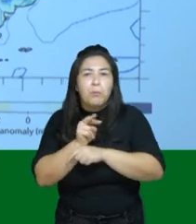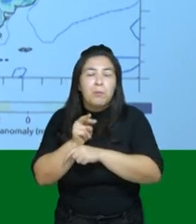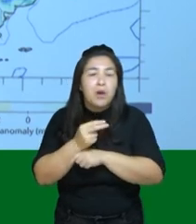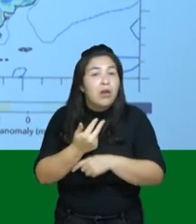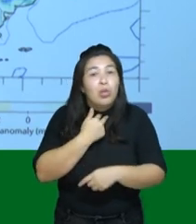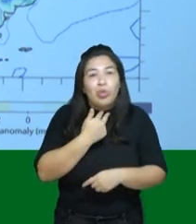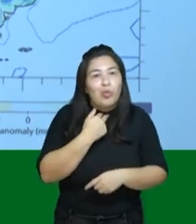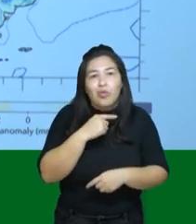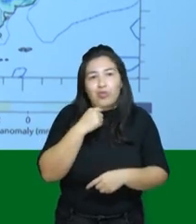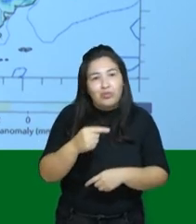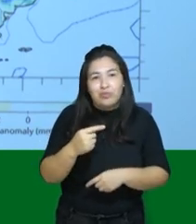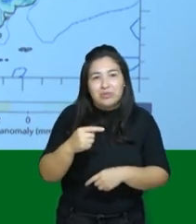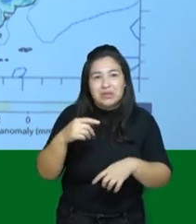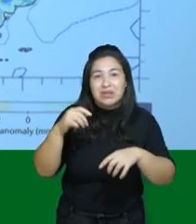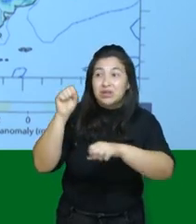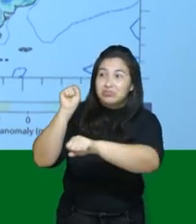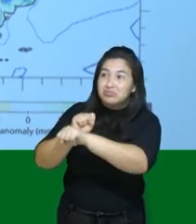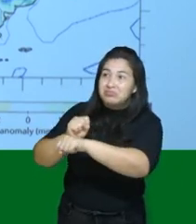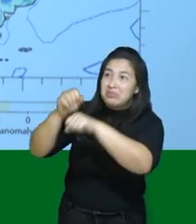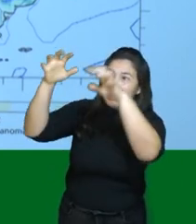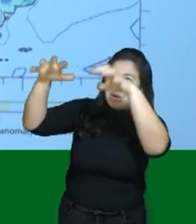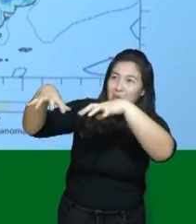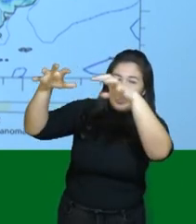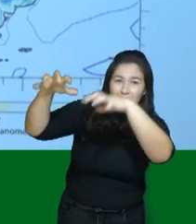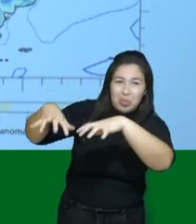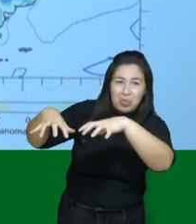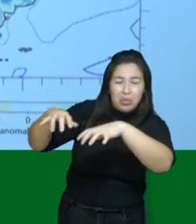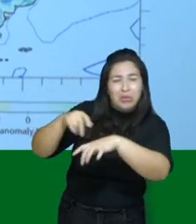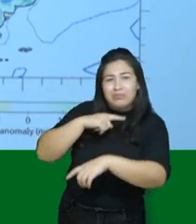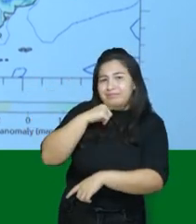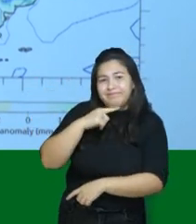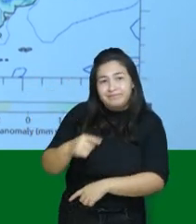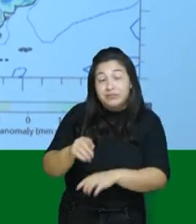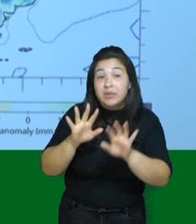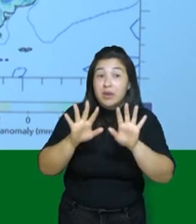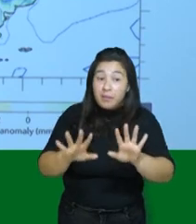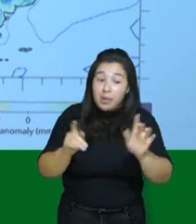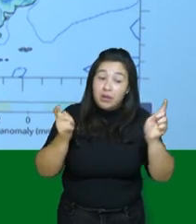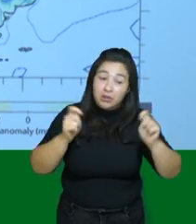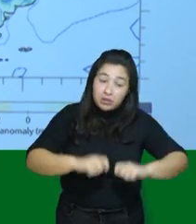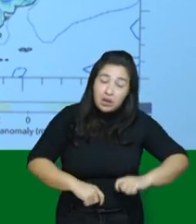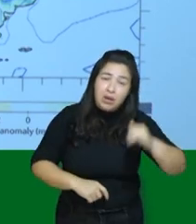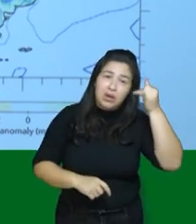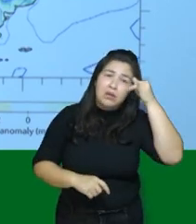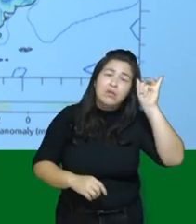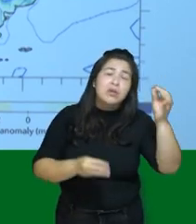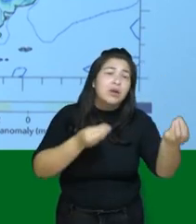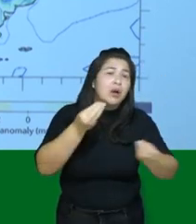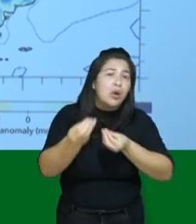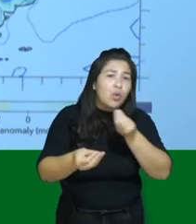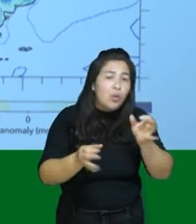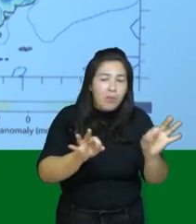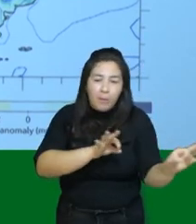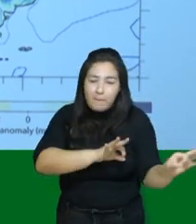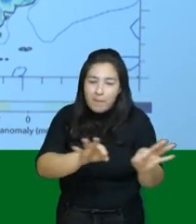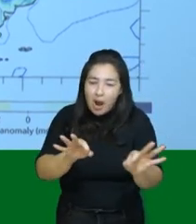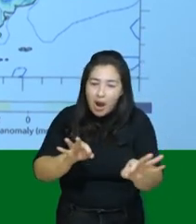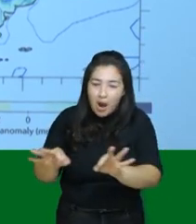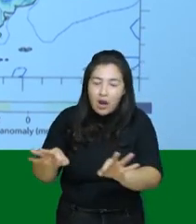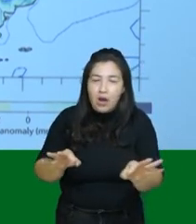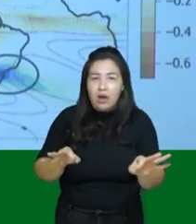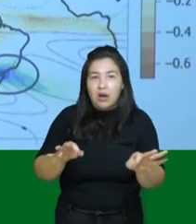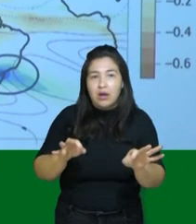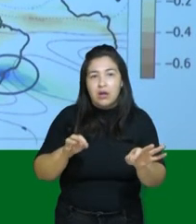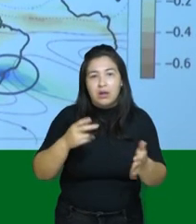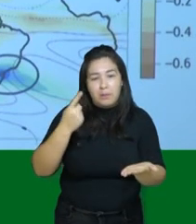essa chuva aqui, mas a gente pode amenizar muito os impactos com prevenção e organização,